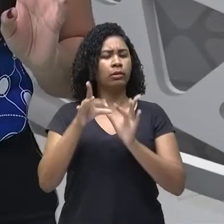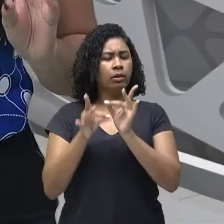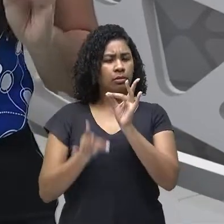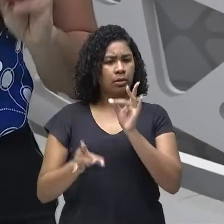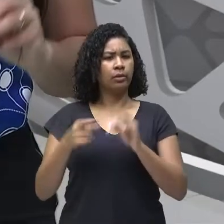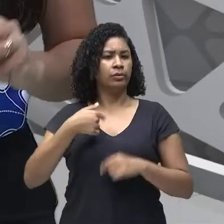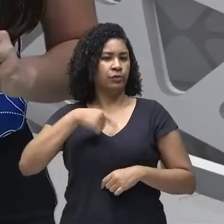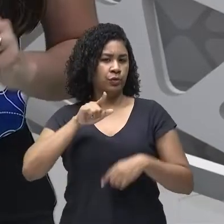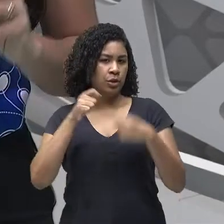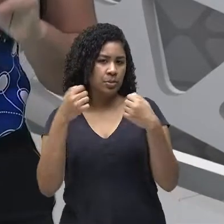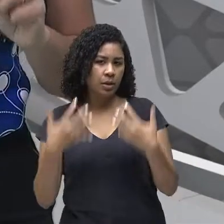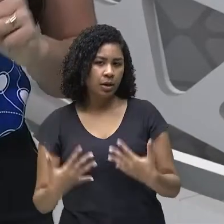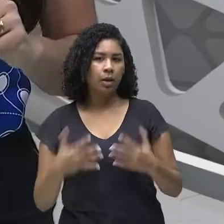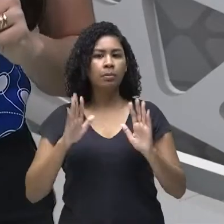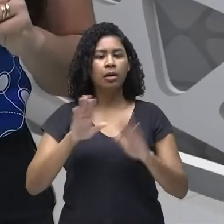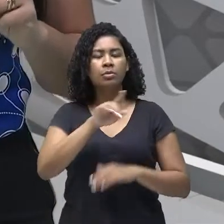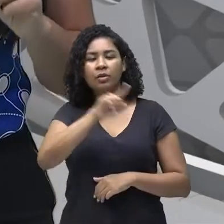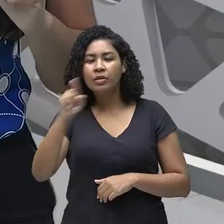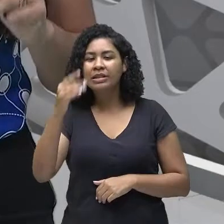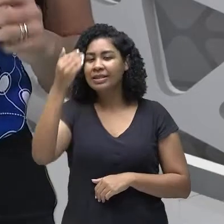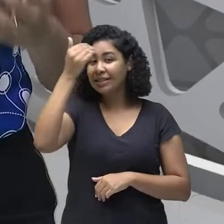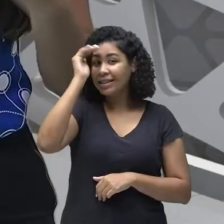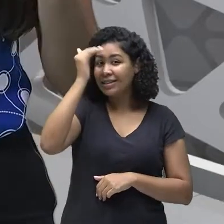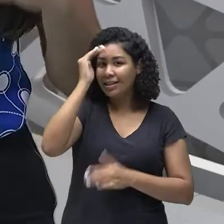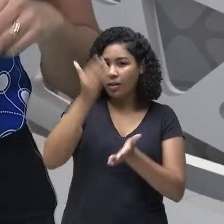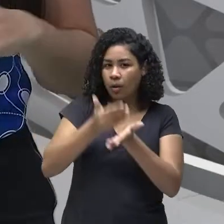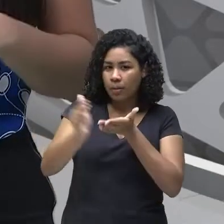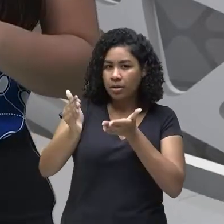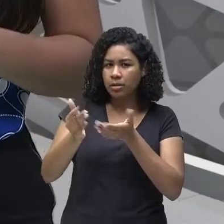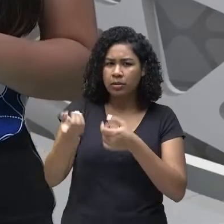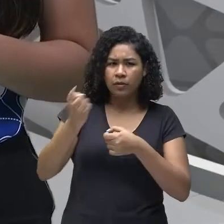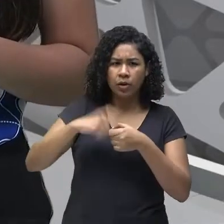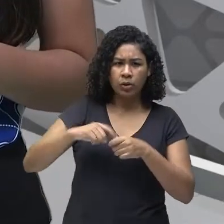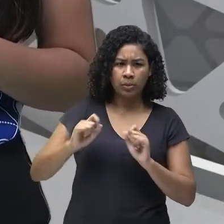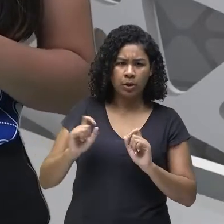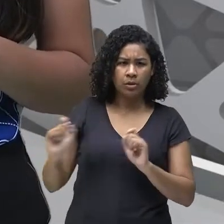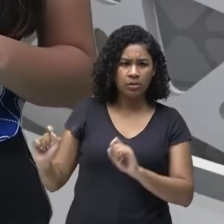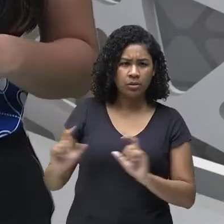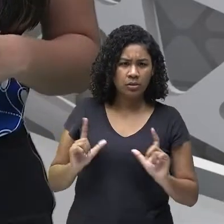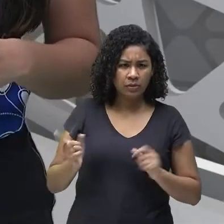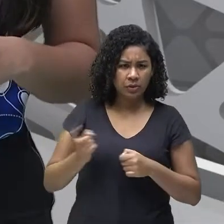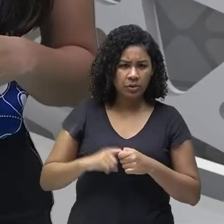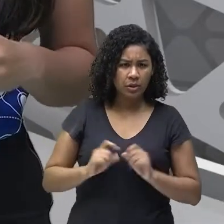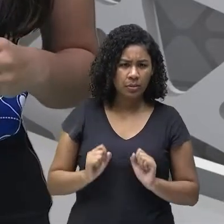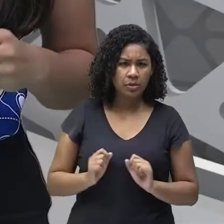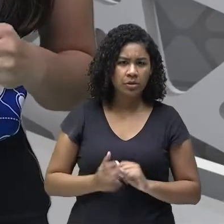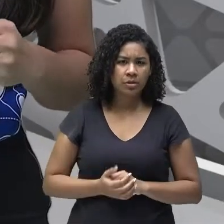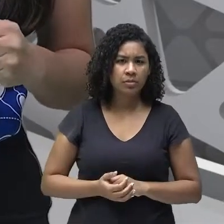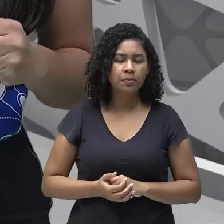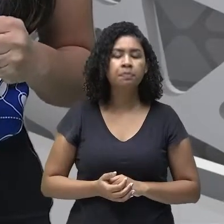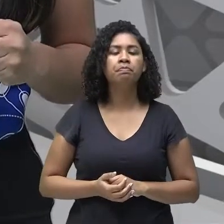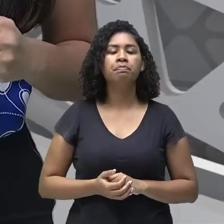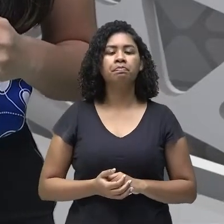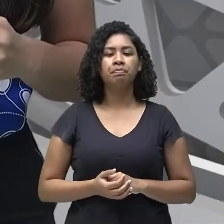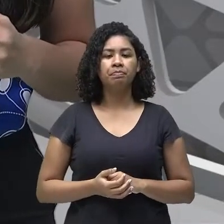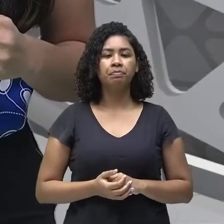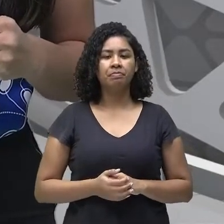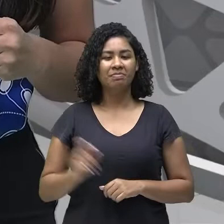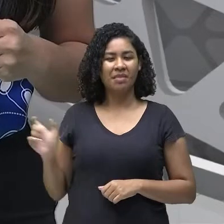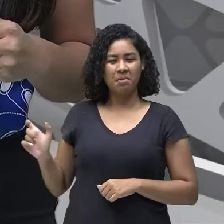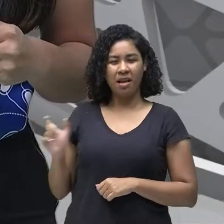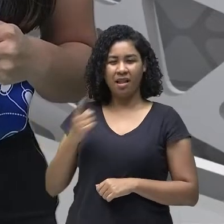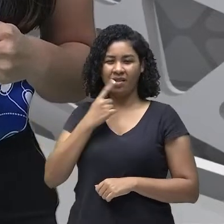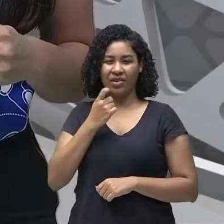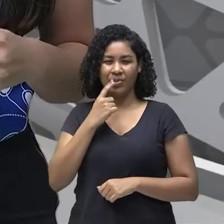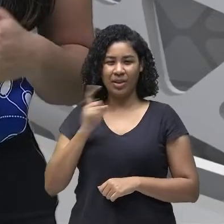para a gente ir vendo aqui juntos, vamos só dar uma volta aqui nas cartelas. O Extensive Reading, ele